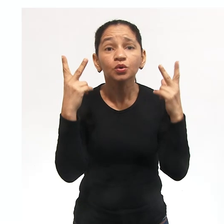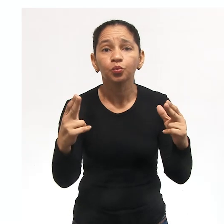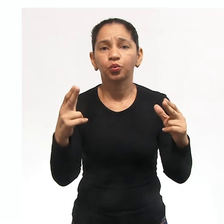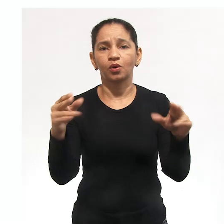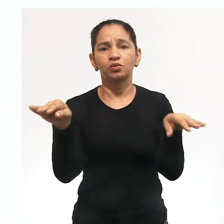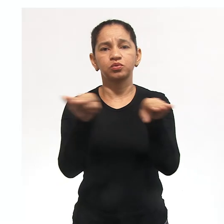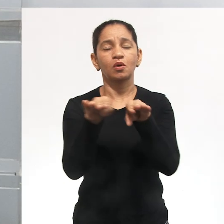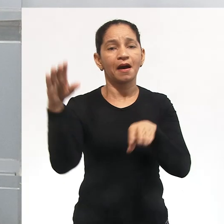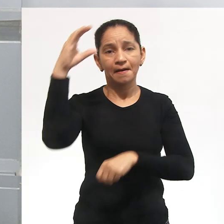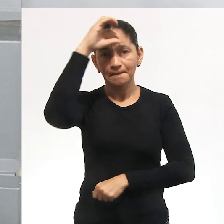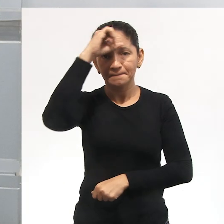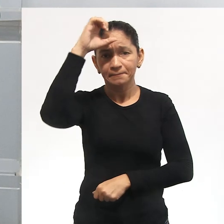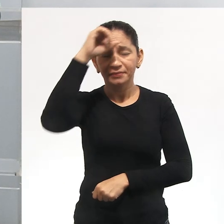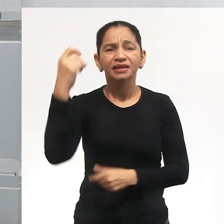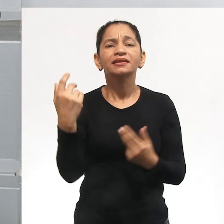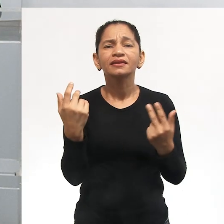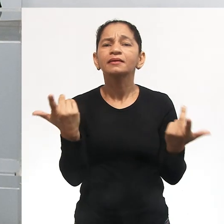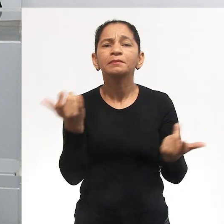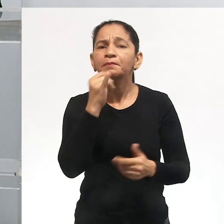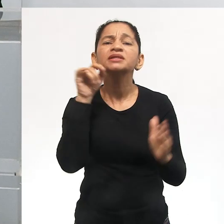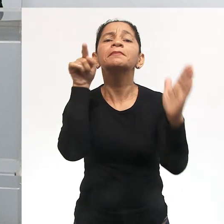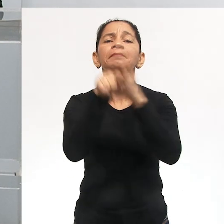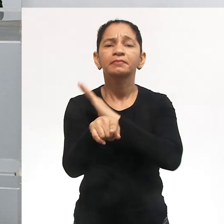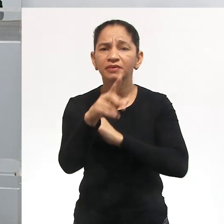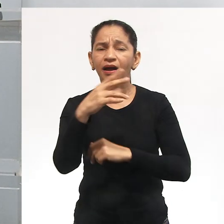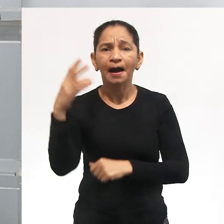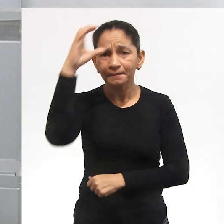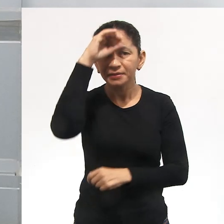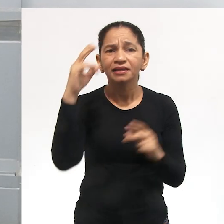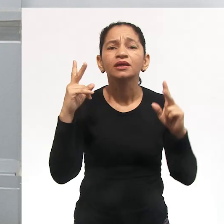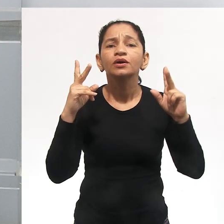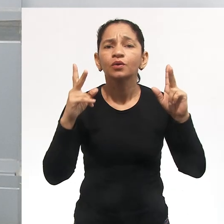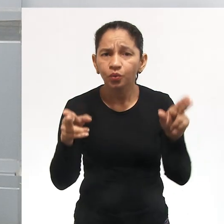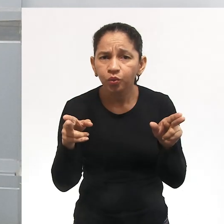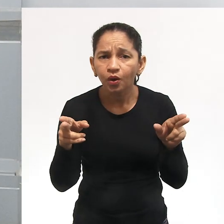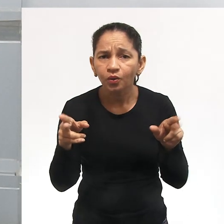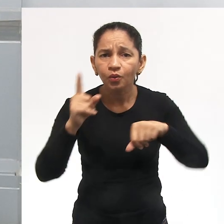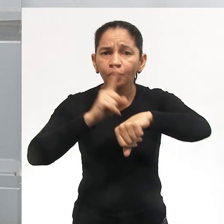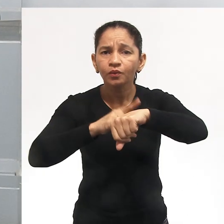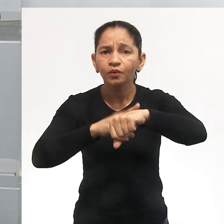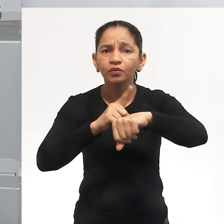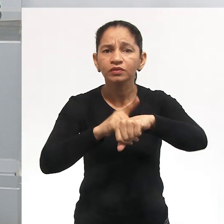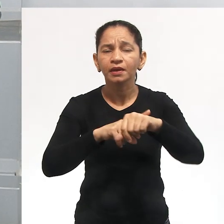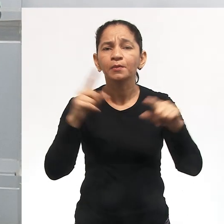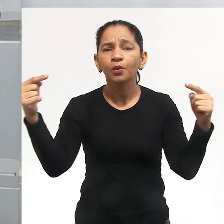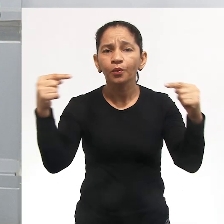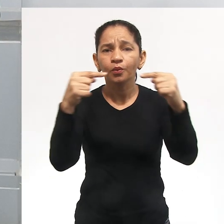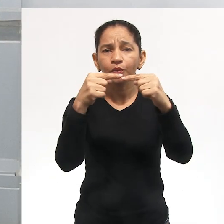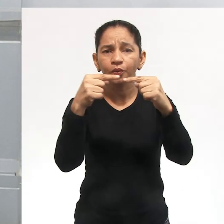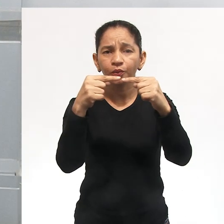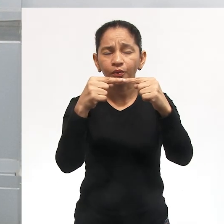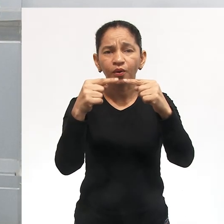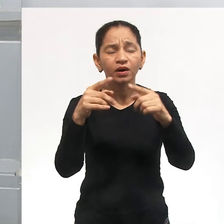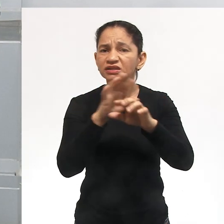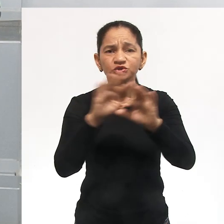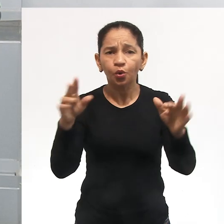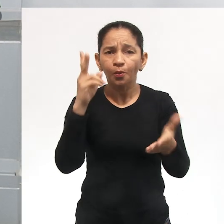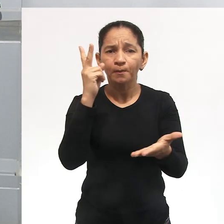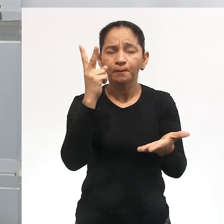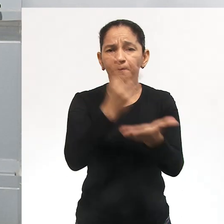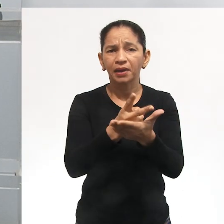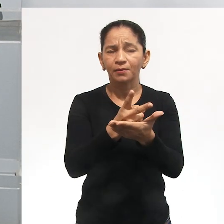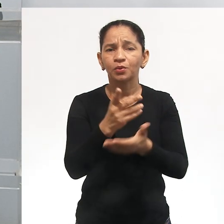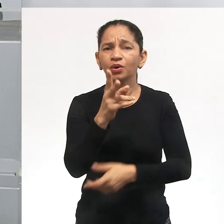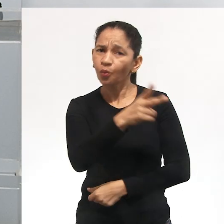pensar aqui, todos os estudantes aprendem da mesma forma? Existe uma forma única,